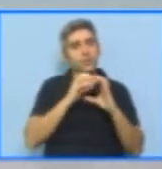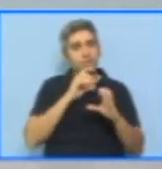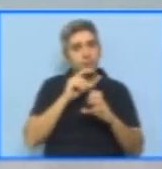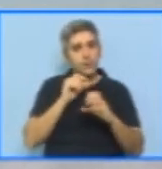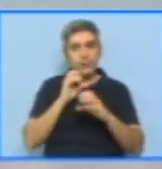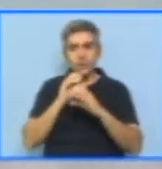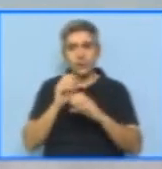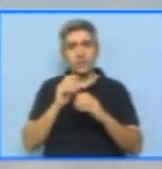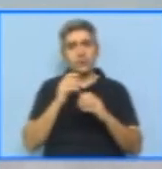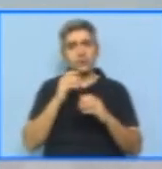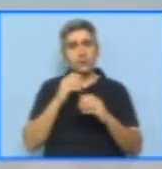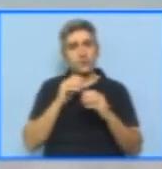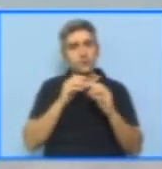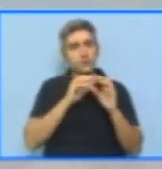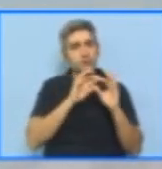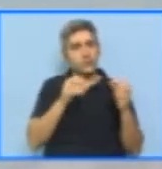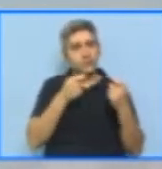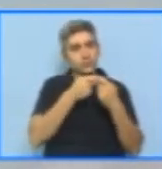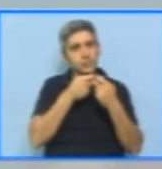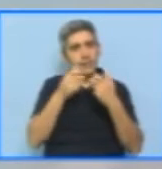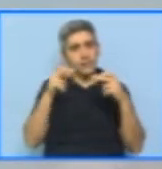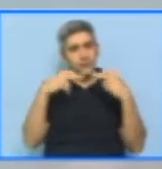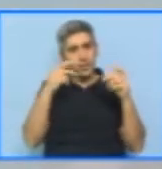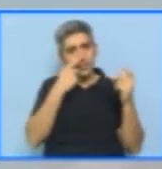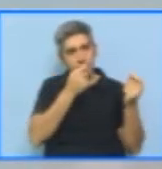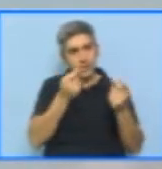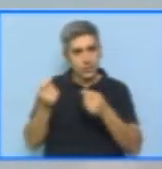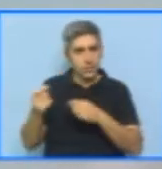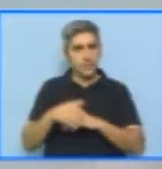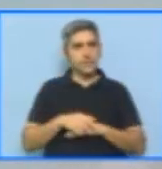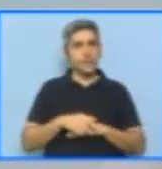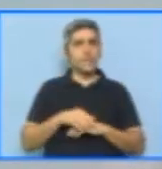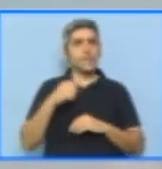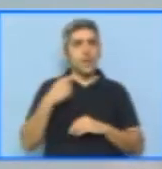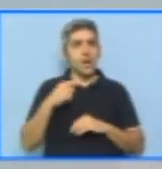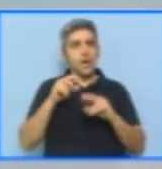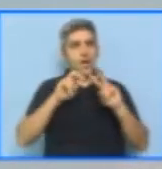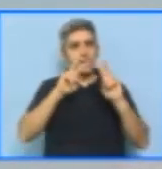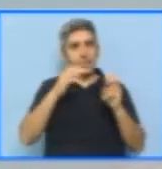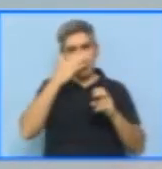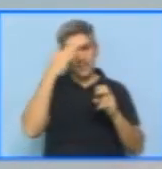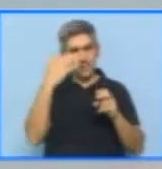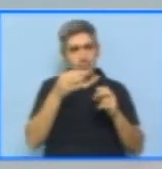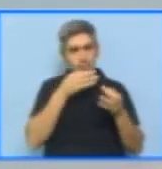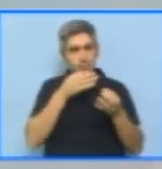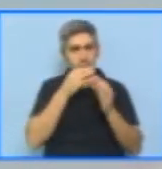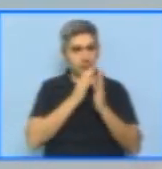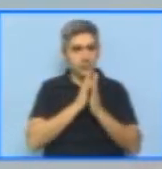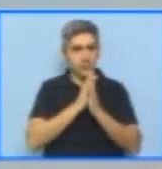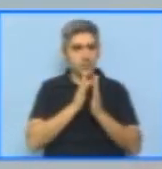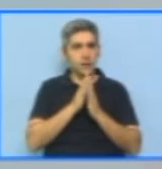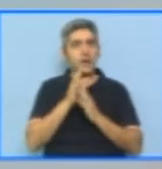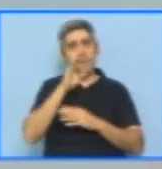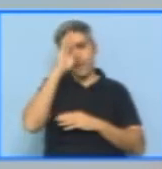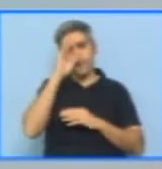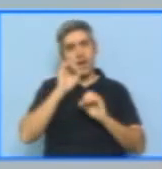comunicação muito herméticas para fora. Porque há temas ainda difíceis de abordar para a Igreja. O Papa aborda-os